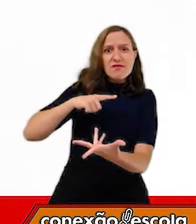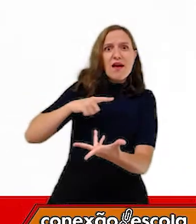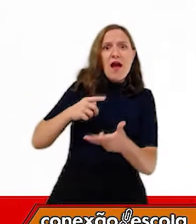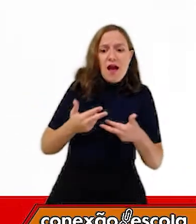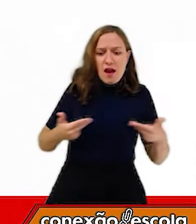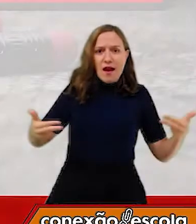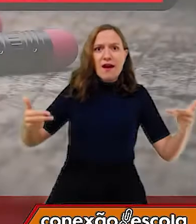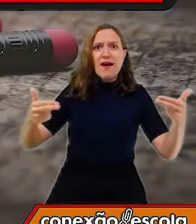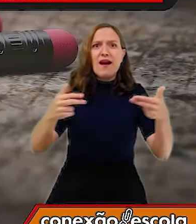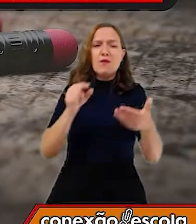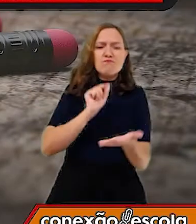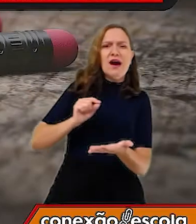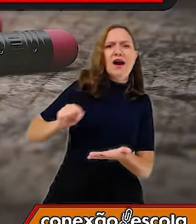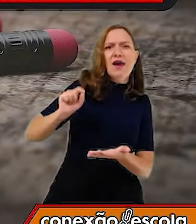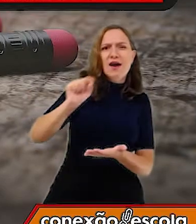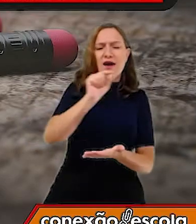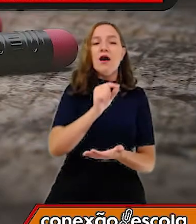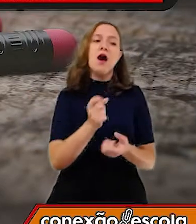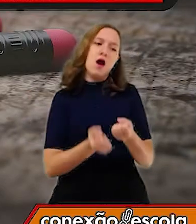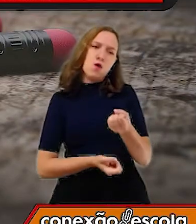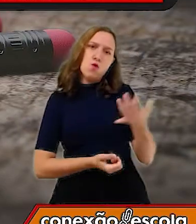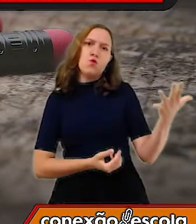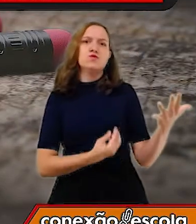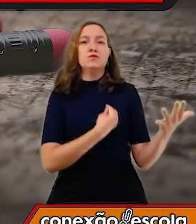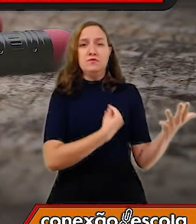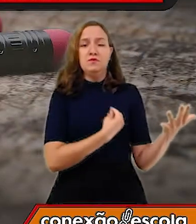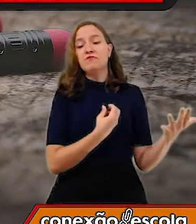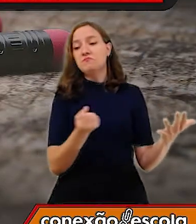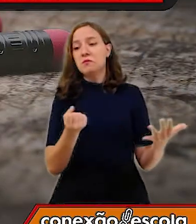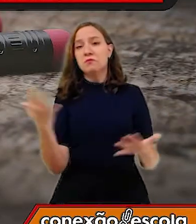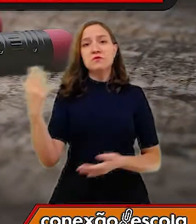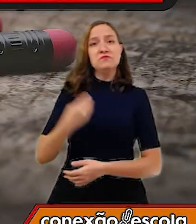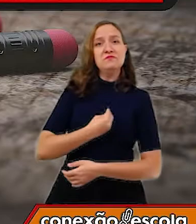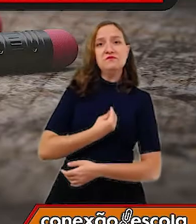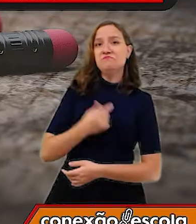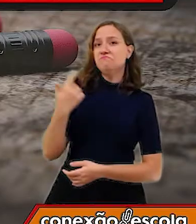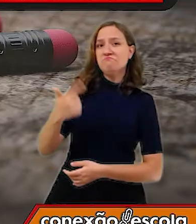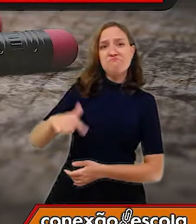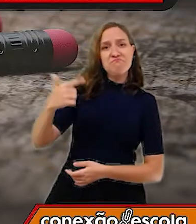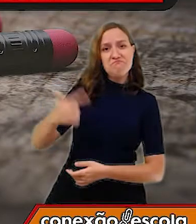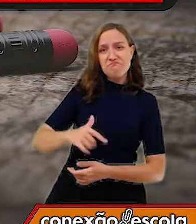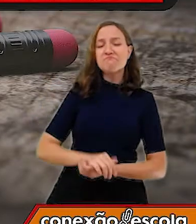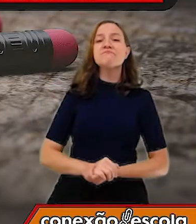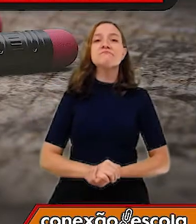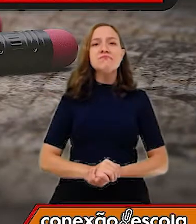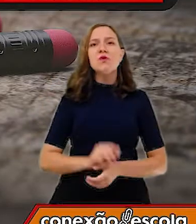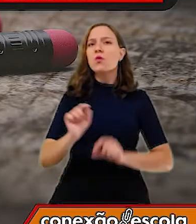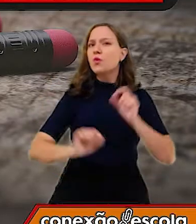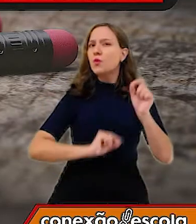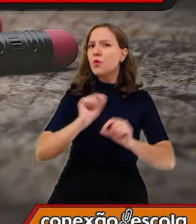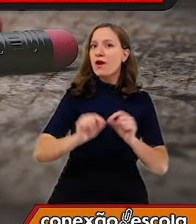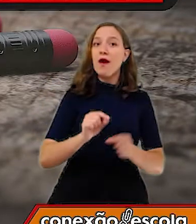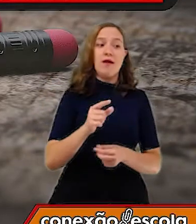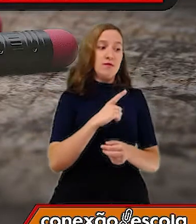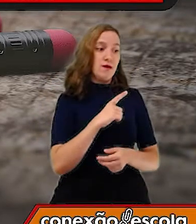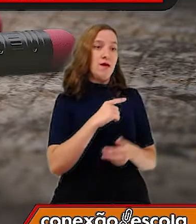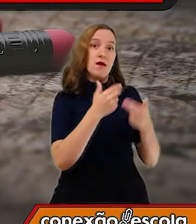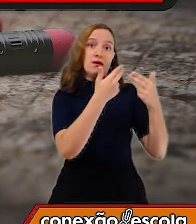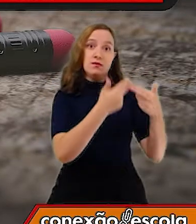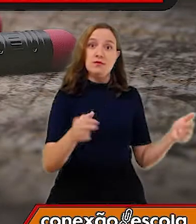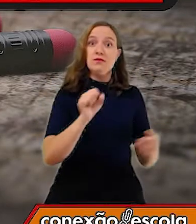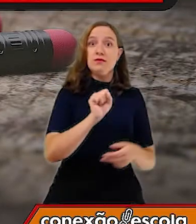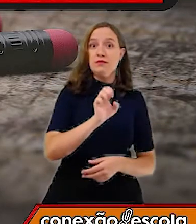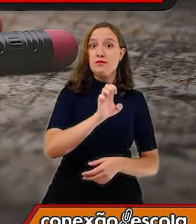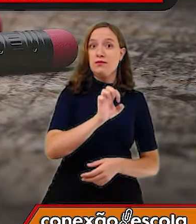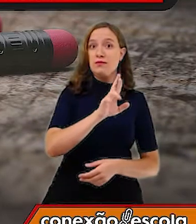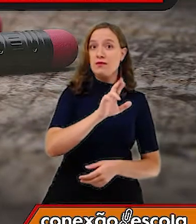seres? Alguns têm vida e outros não têm vida. Ou seja, alguns são seres vivos e